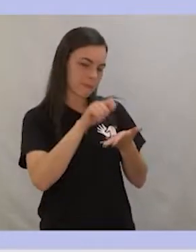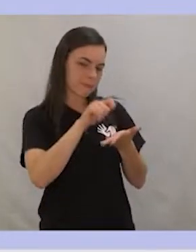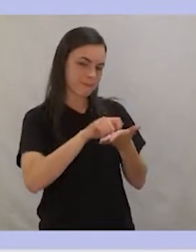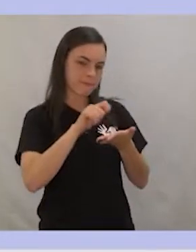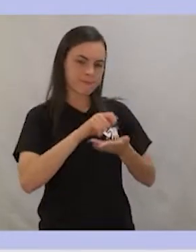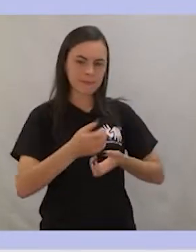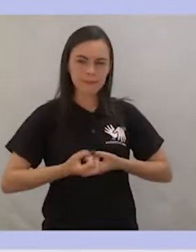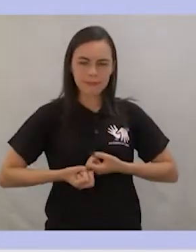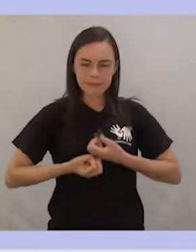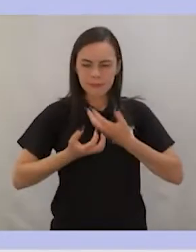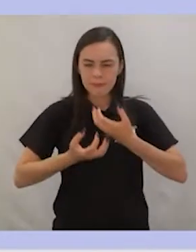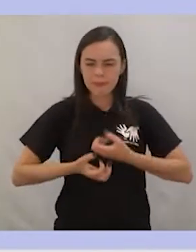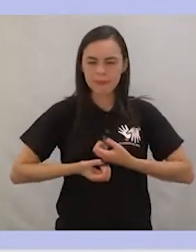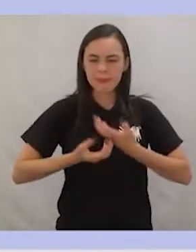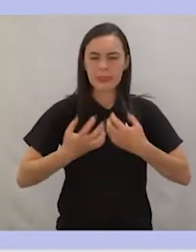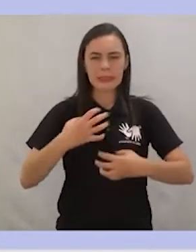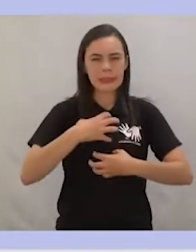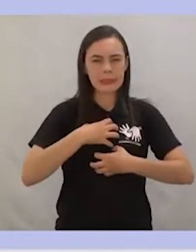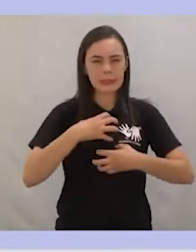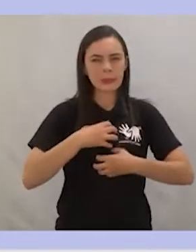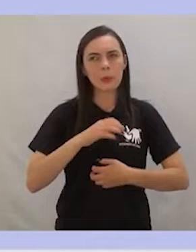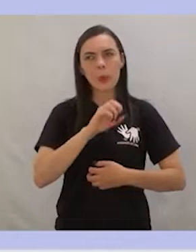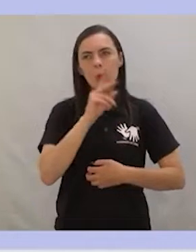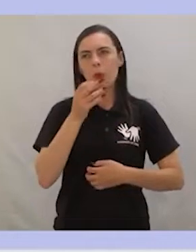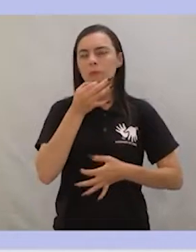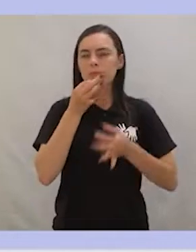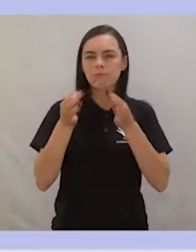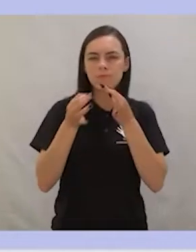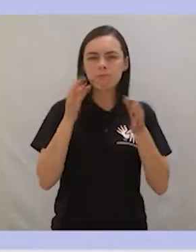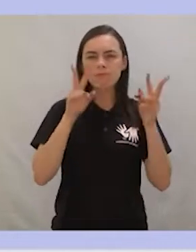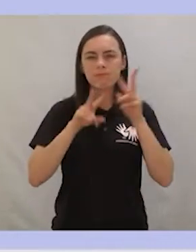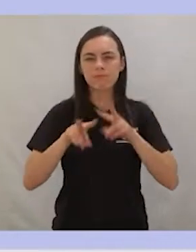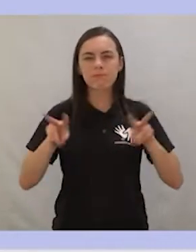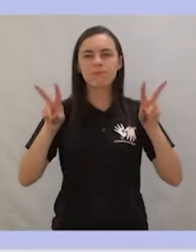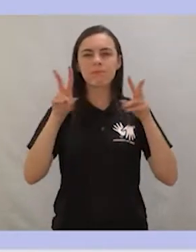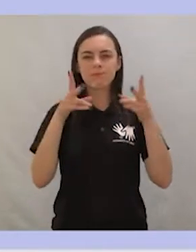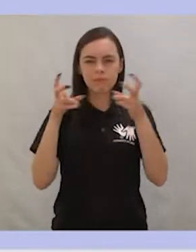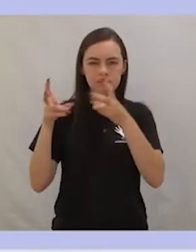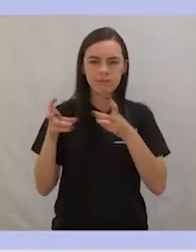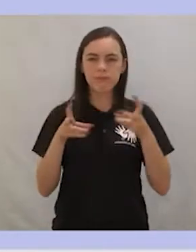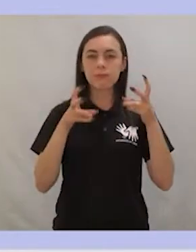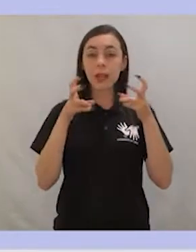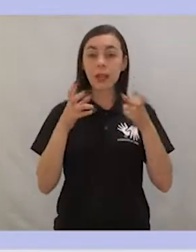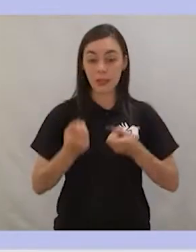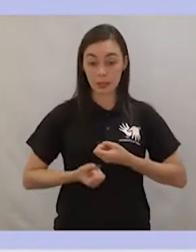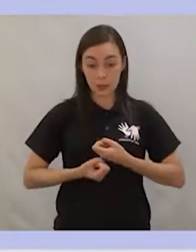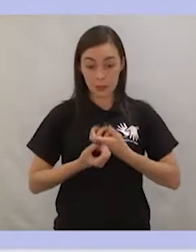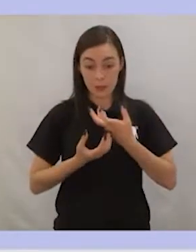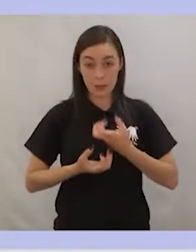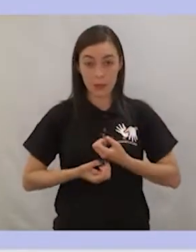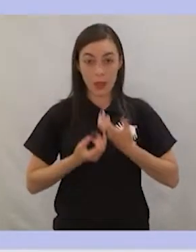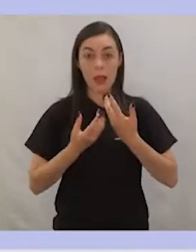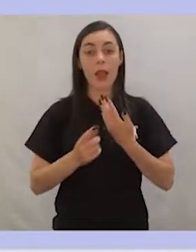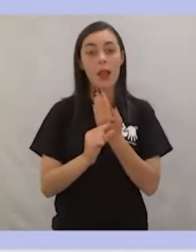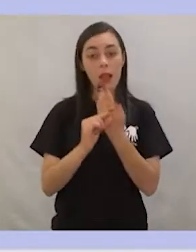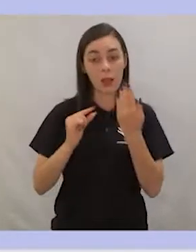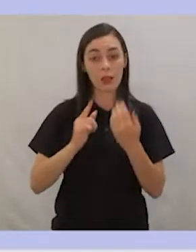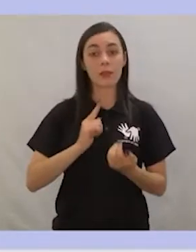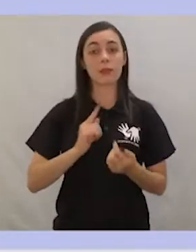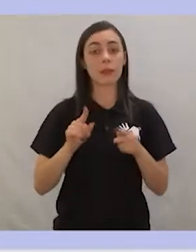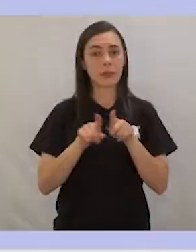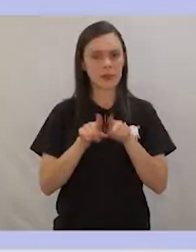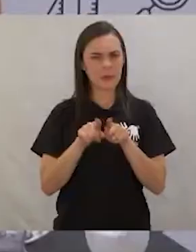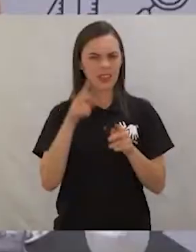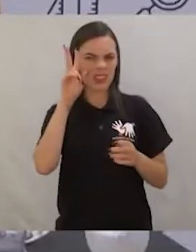autor expressa diretamente sentimento e visões. Então, na poesia também tem um